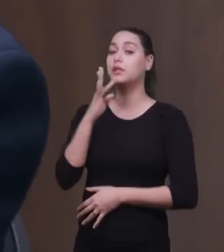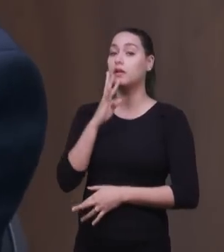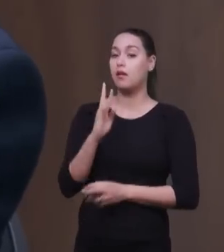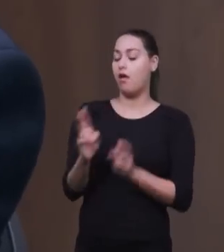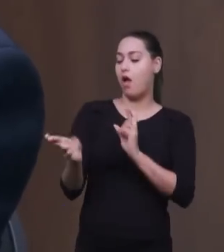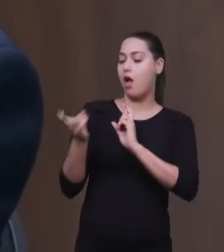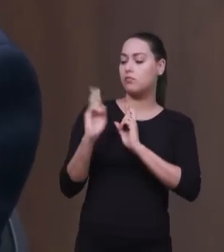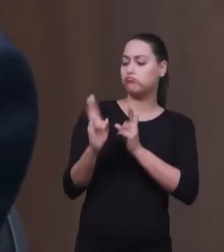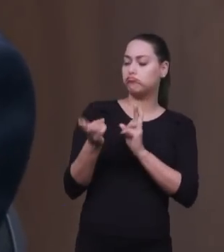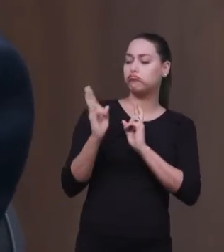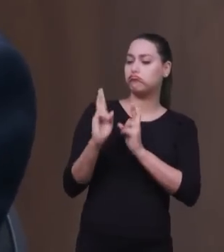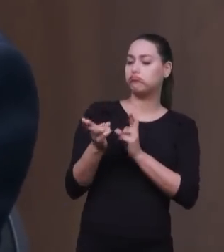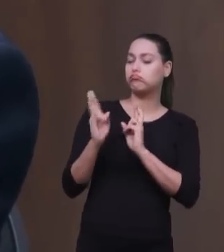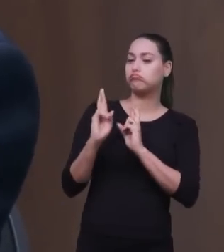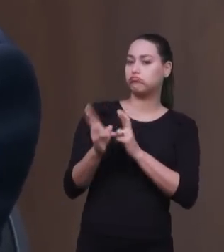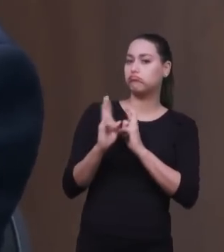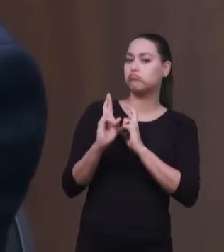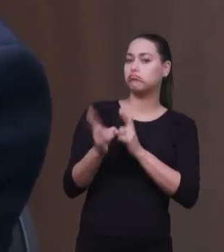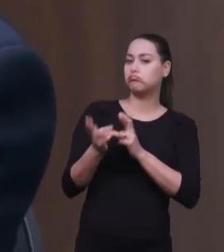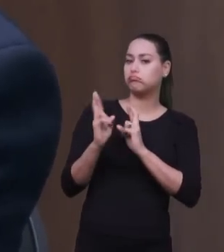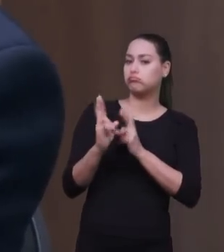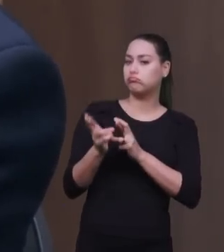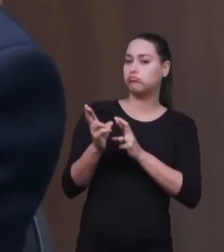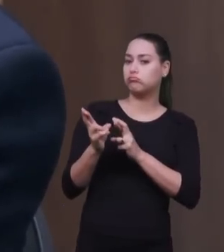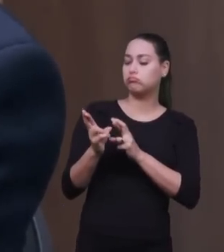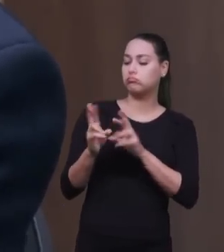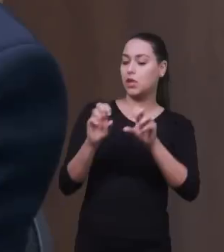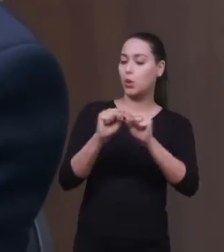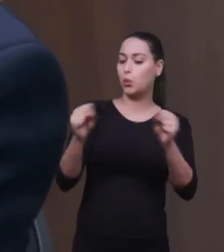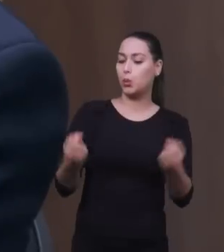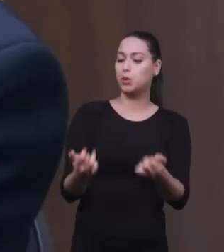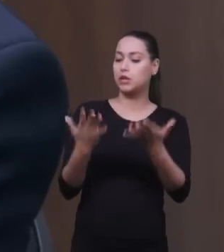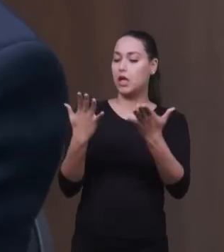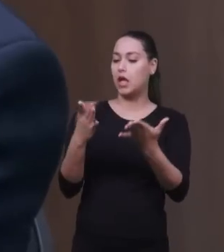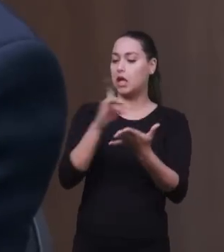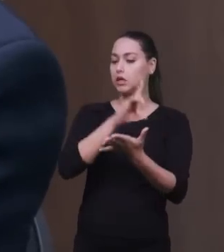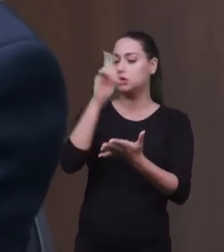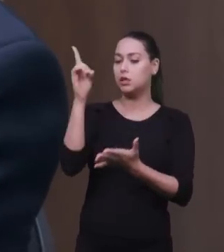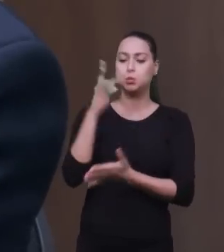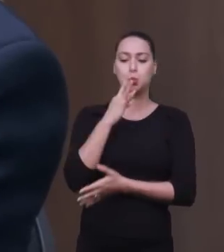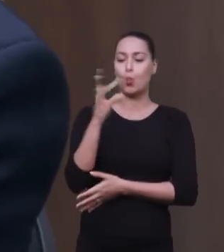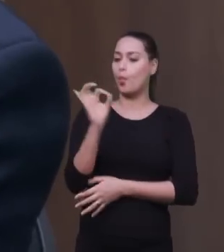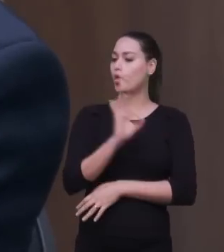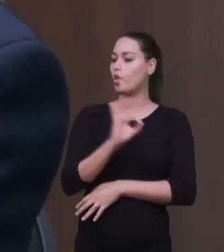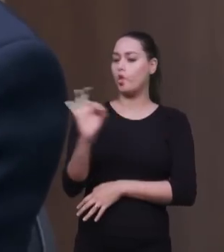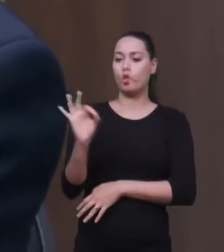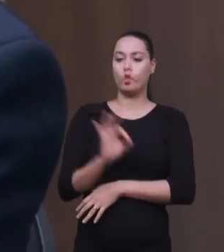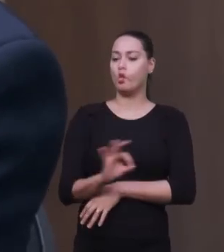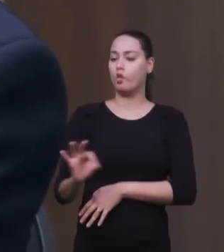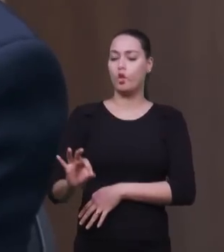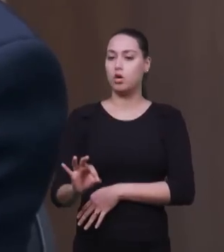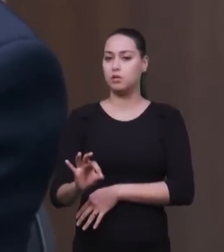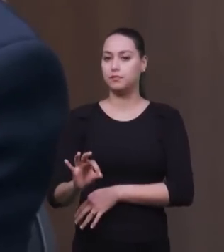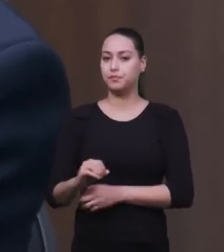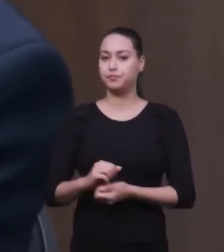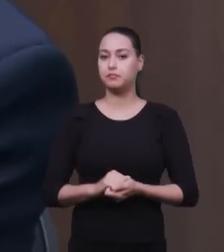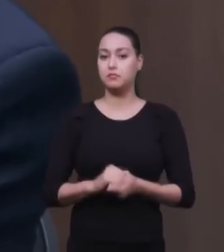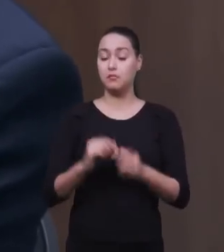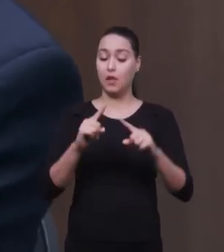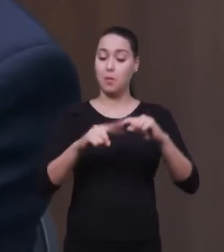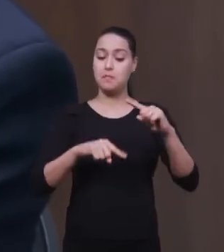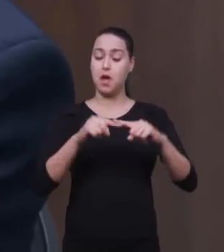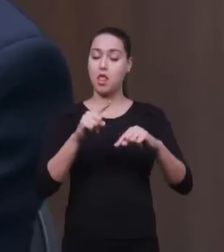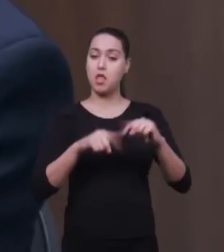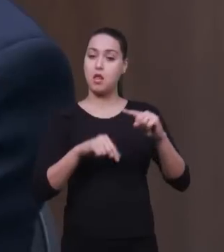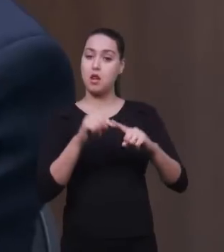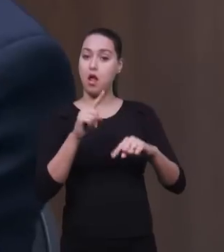tanto supersticiosos, estou vendo o altar ao Deus desconhecido, ou seja, a forma de vocês conhecerem Deus é essa